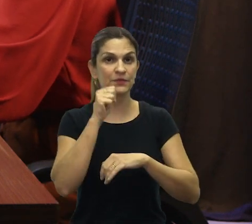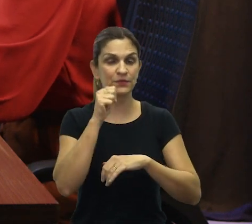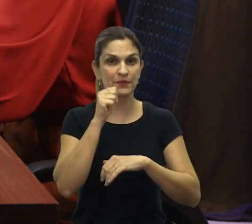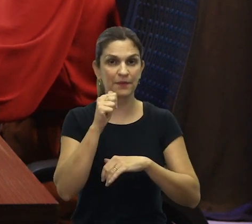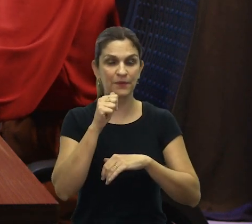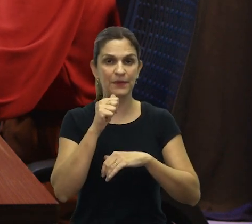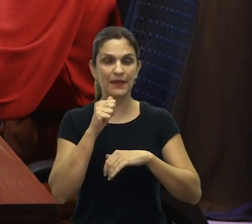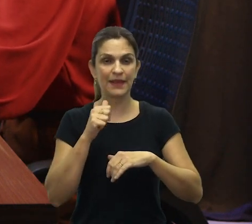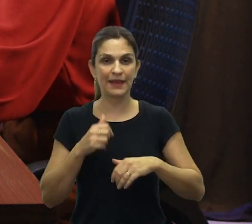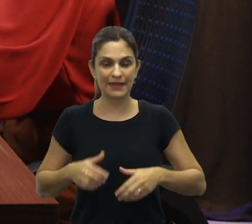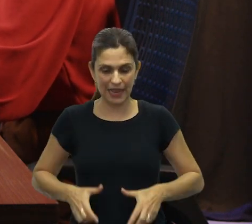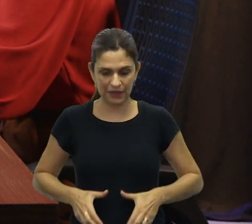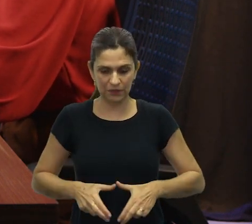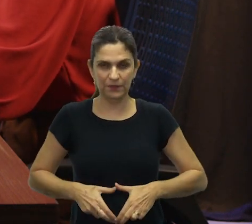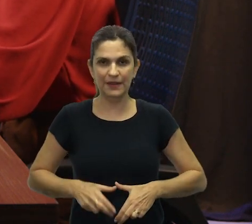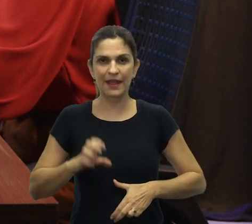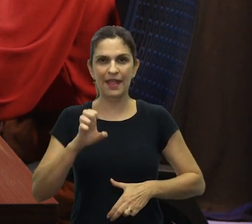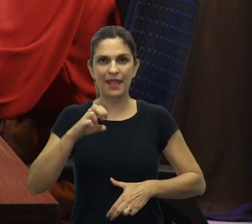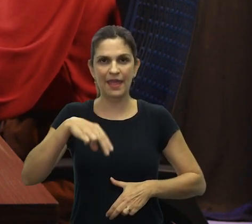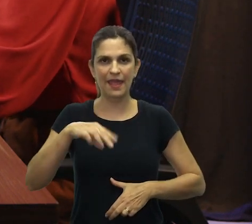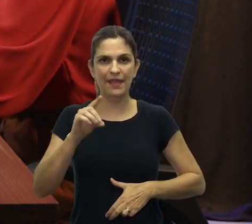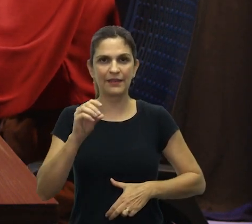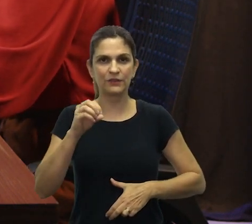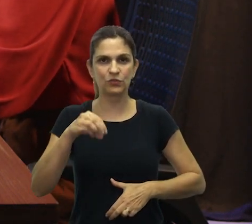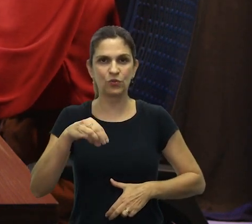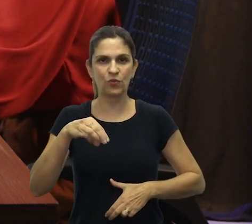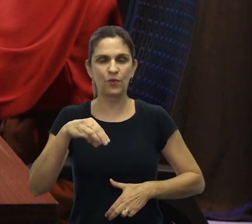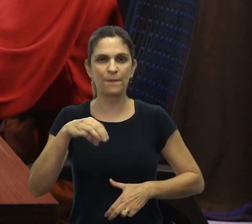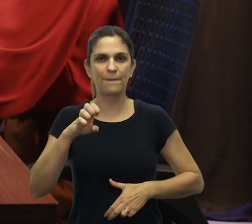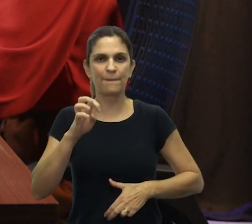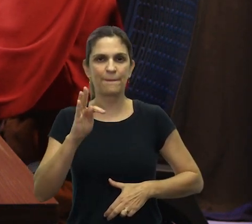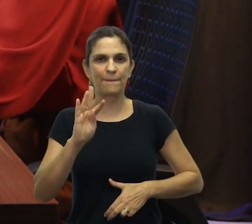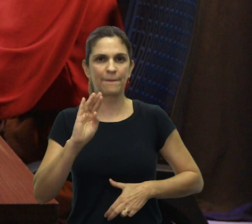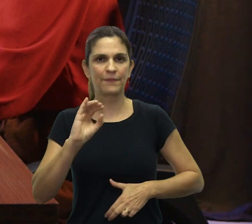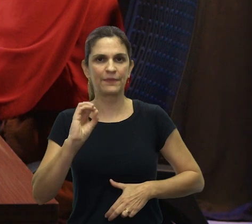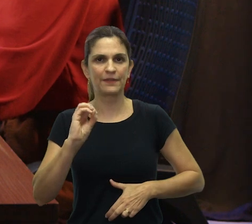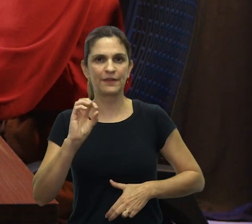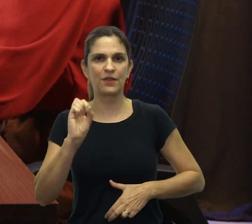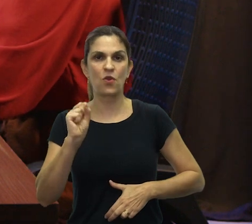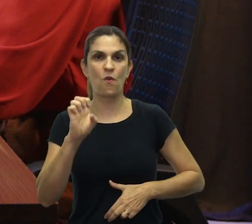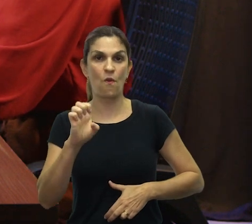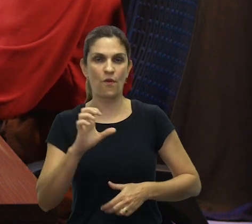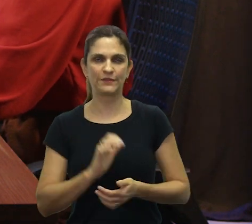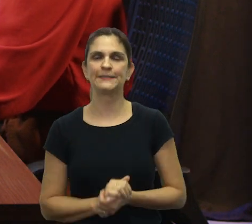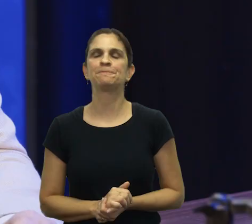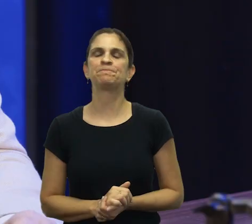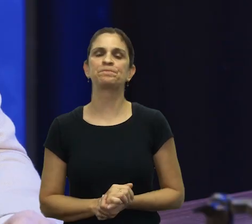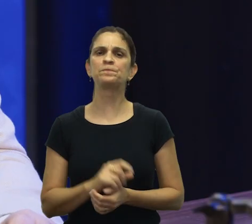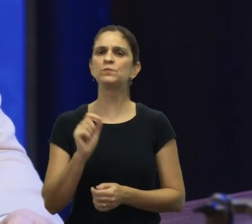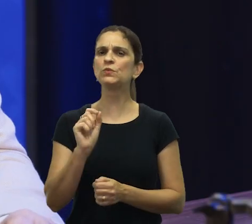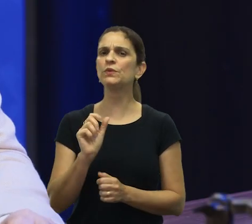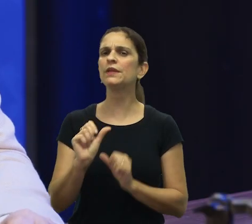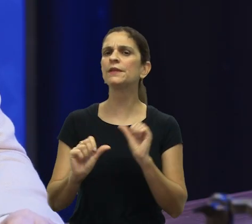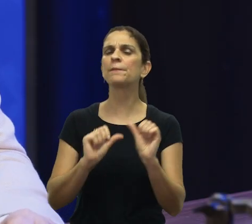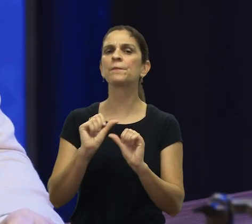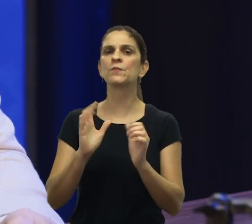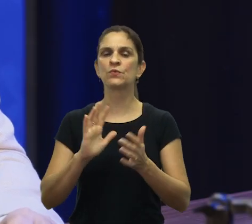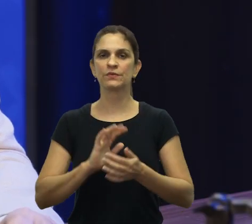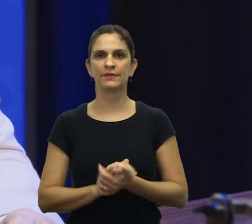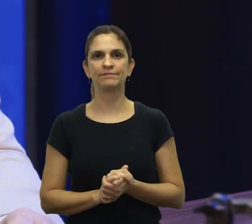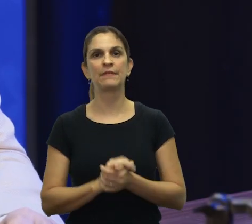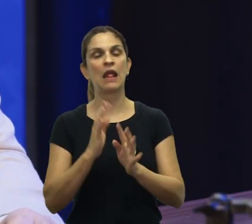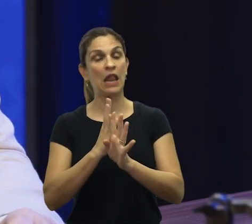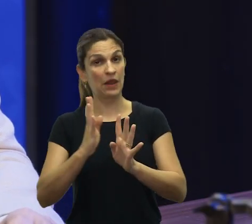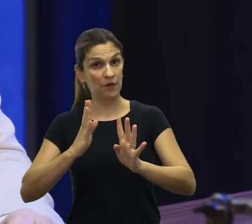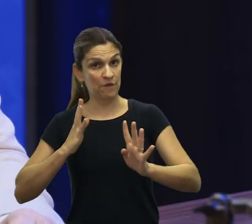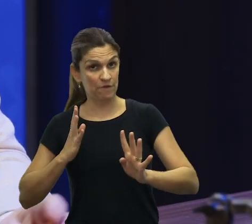endometriose. O que seria essa diretriz de atendimento? O que muda aí, doutor Vitor? Na verdade, hoje a gente tem aí ainda